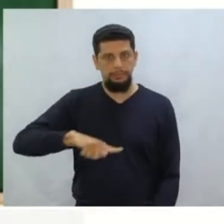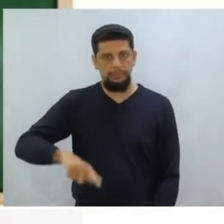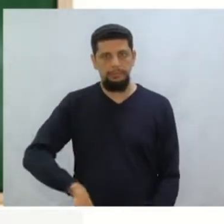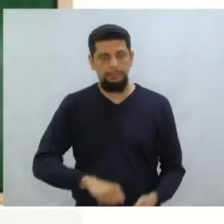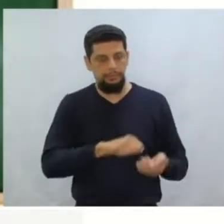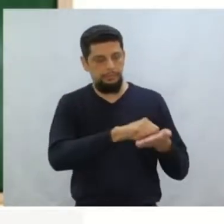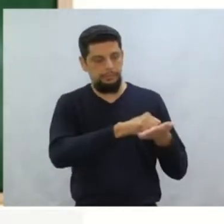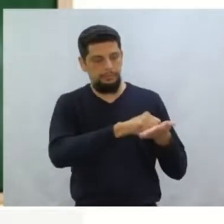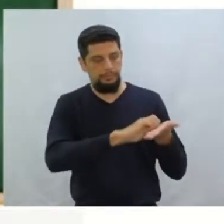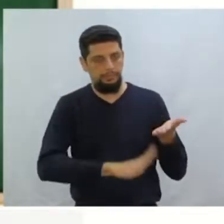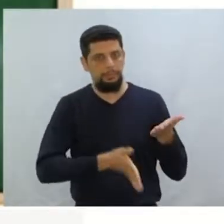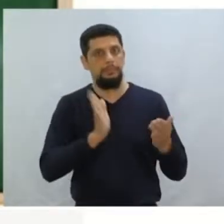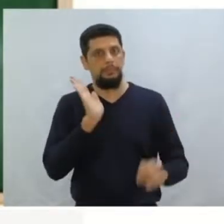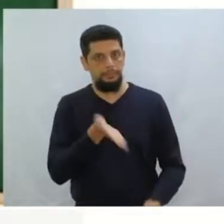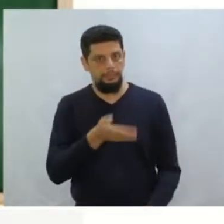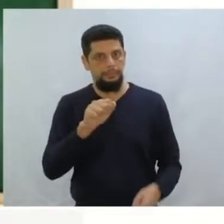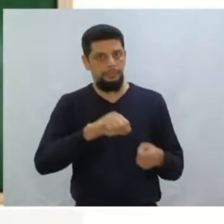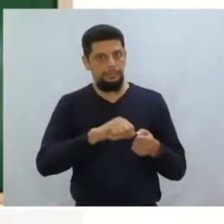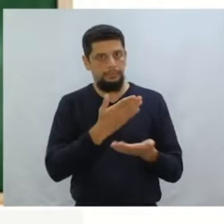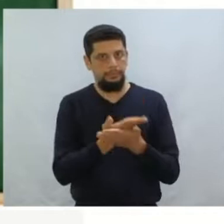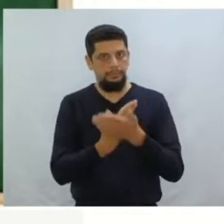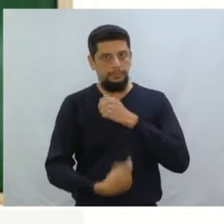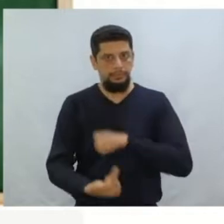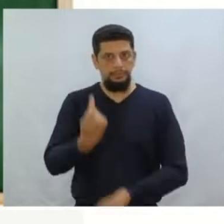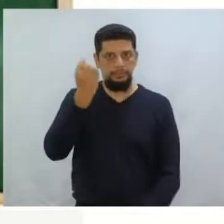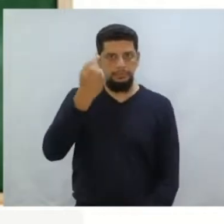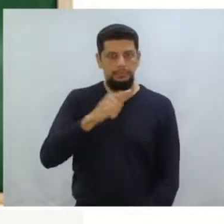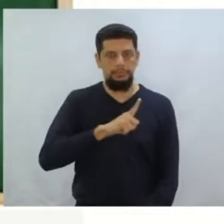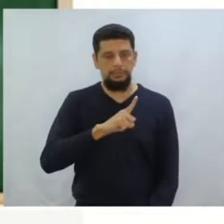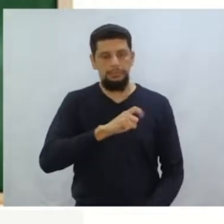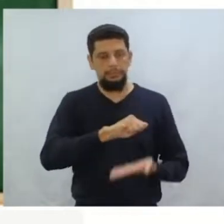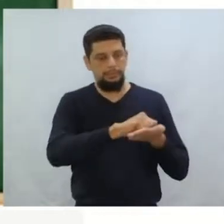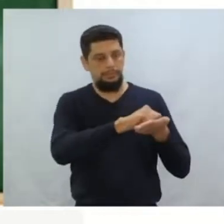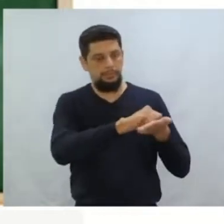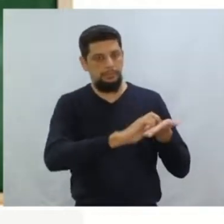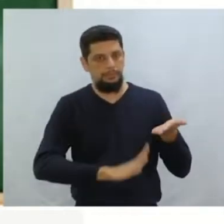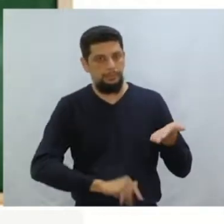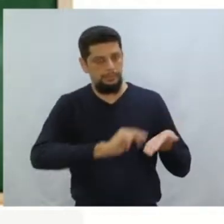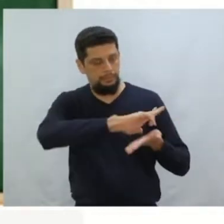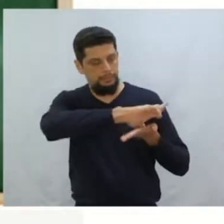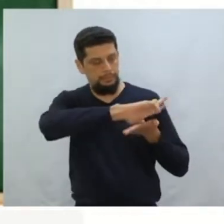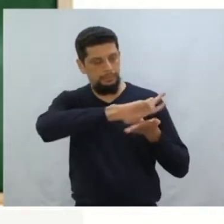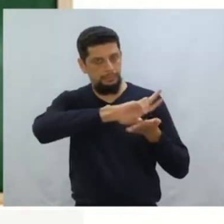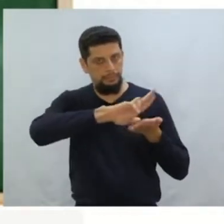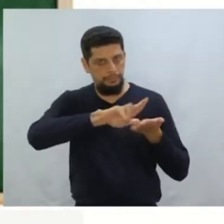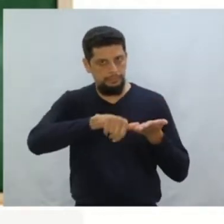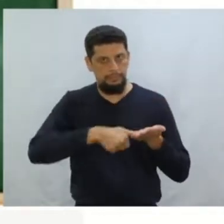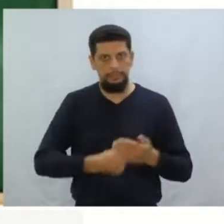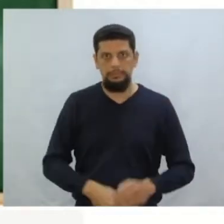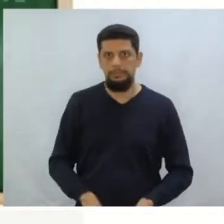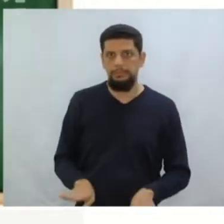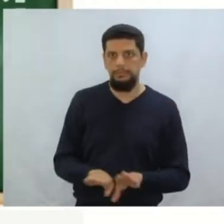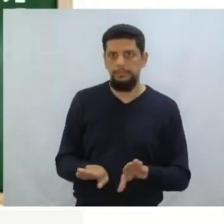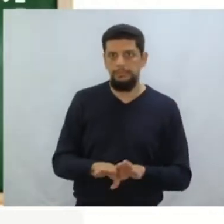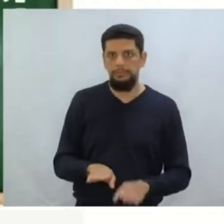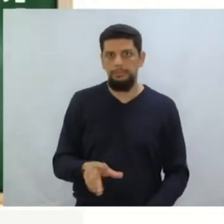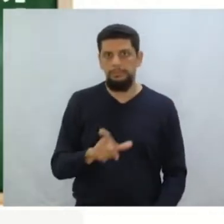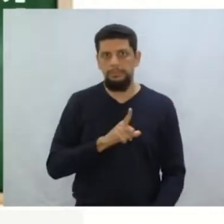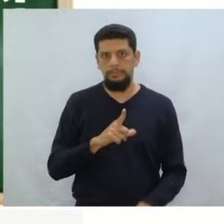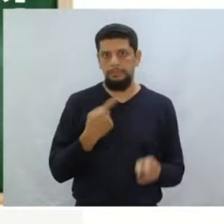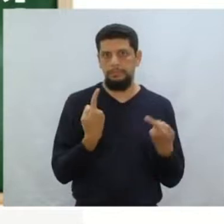Relembrando, né? Vamos relembrar uma atividade que já realizamos. Teremos também atividade hoje, mais